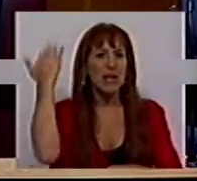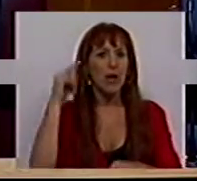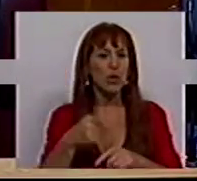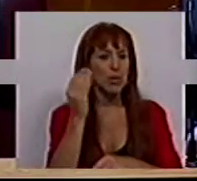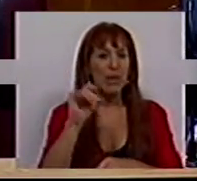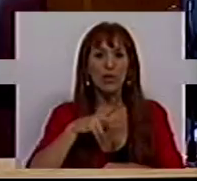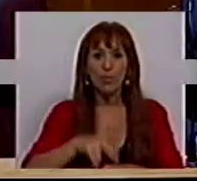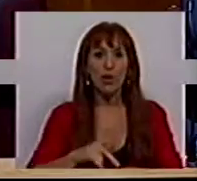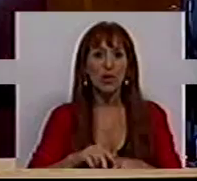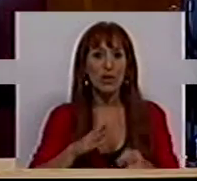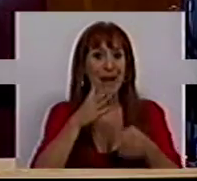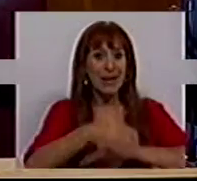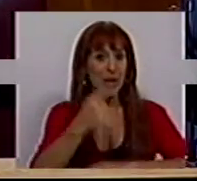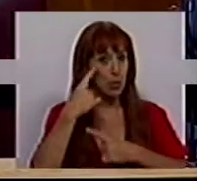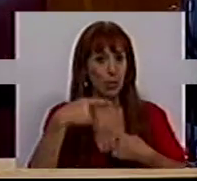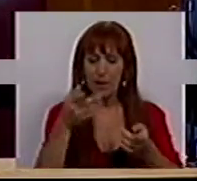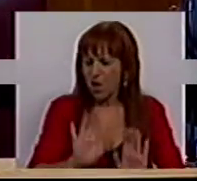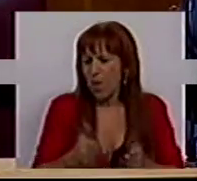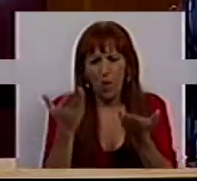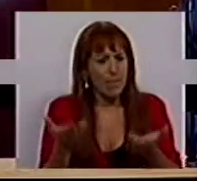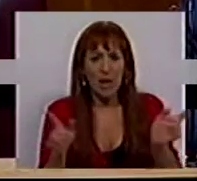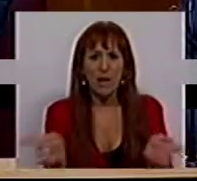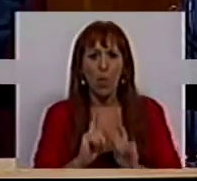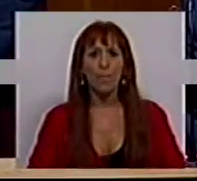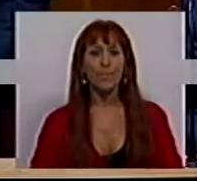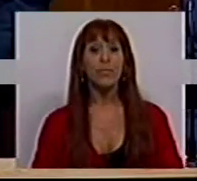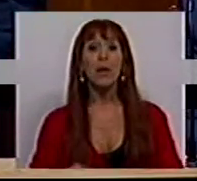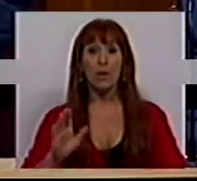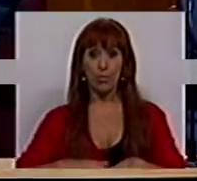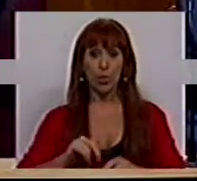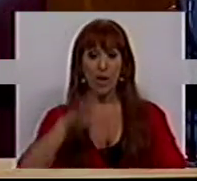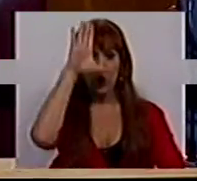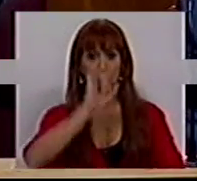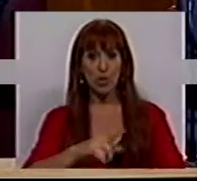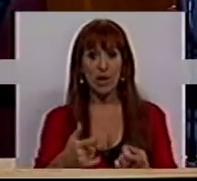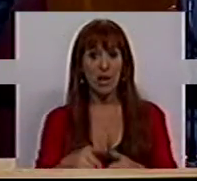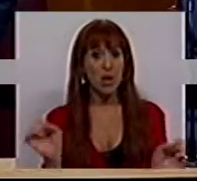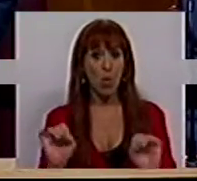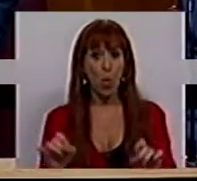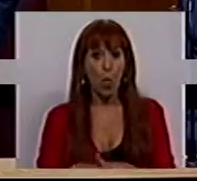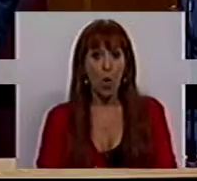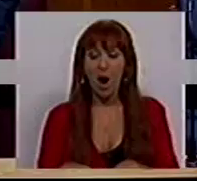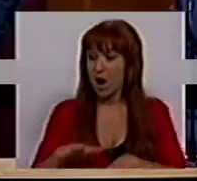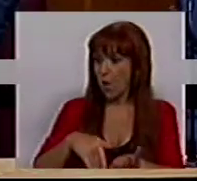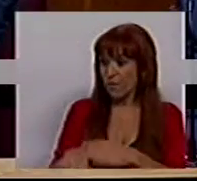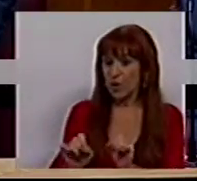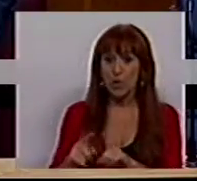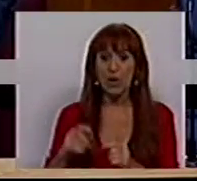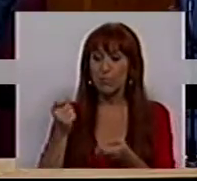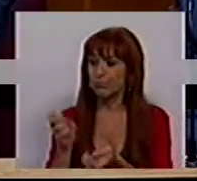na banca portuguesa com intervenção pública. O facto do Estado não ter nem feito